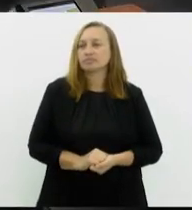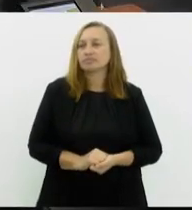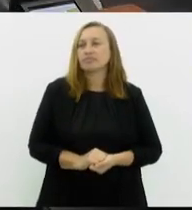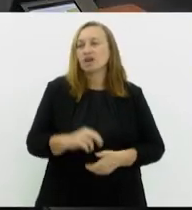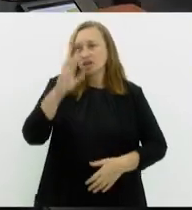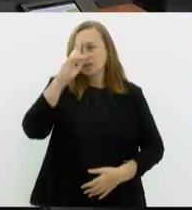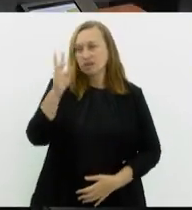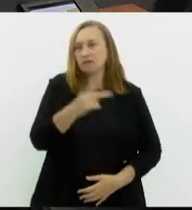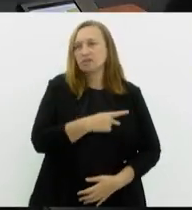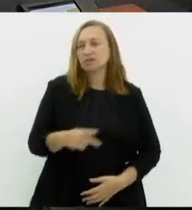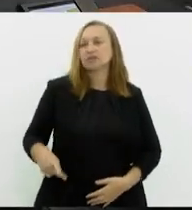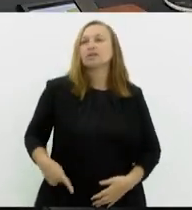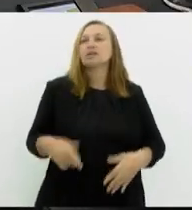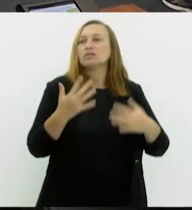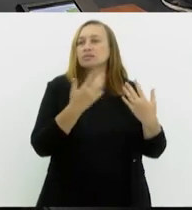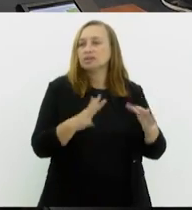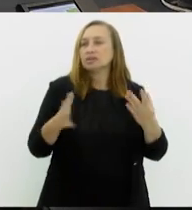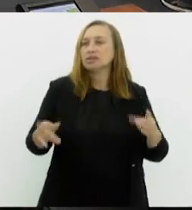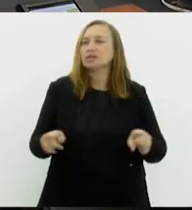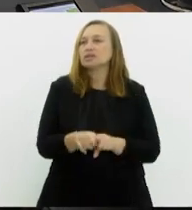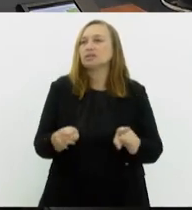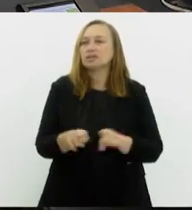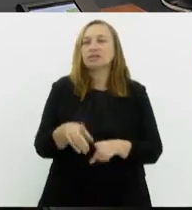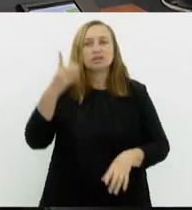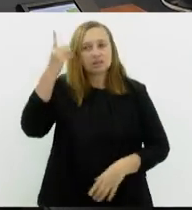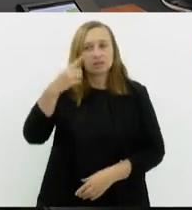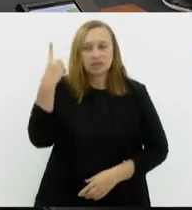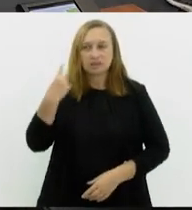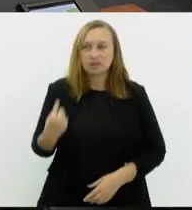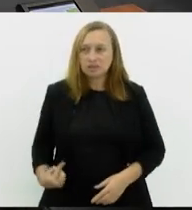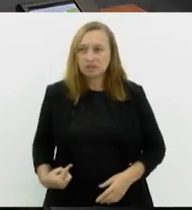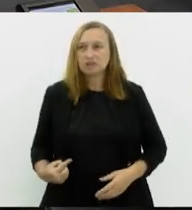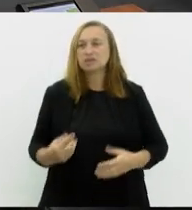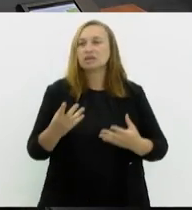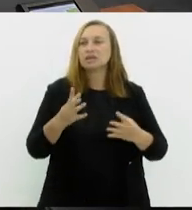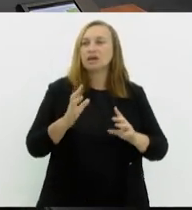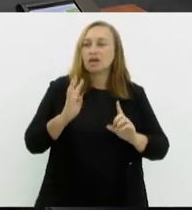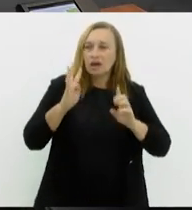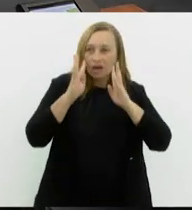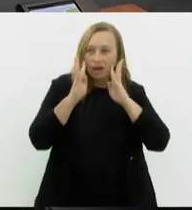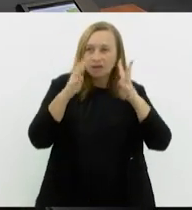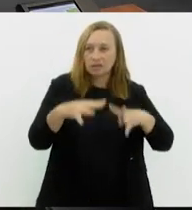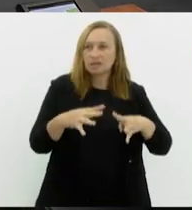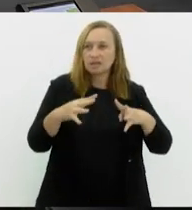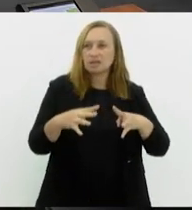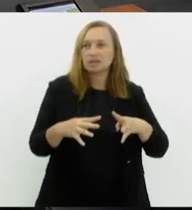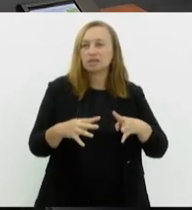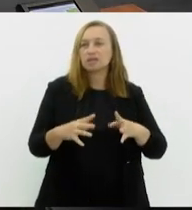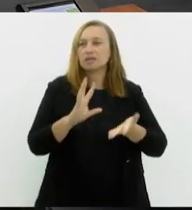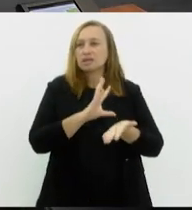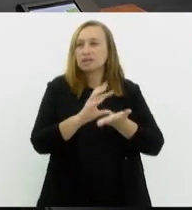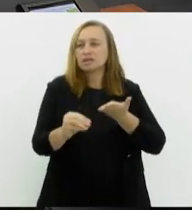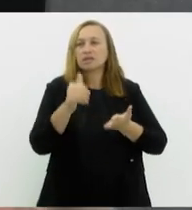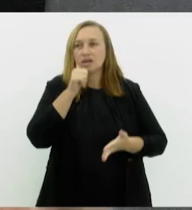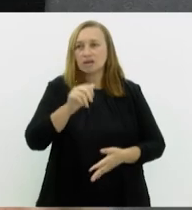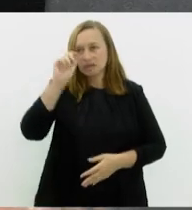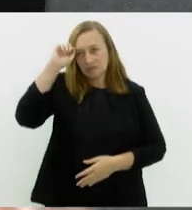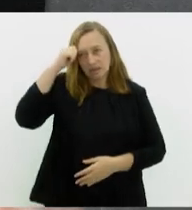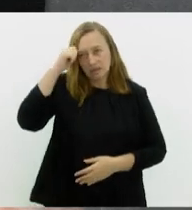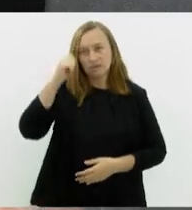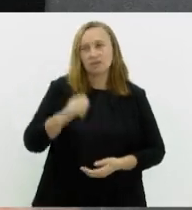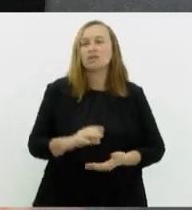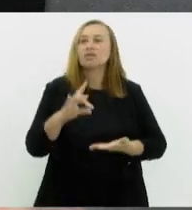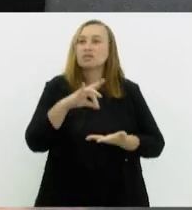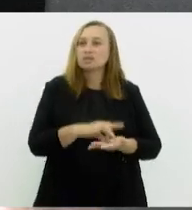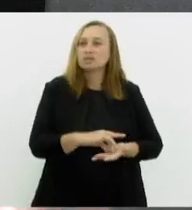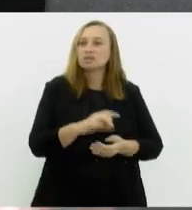Senhor presidente, quero parabenizar a deputada Dani Balbi, sempre atenta às pautas das mulheres negras,